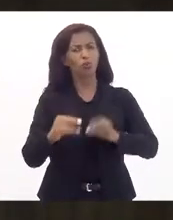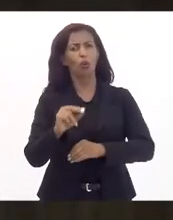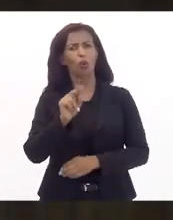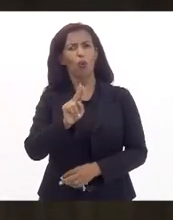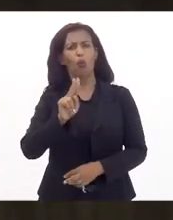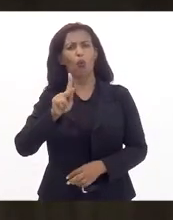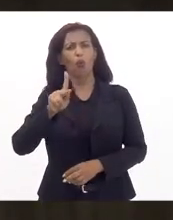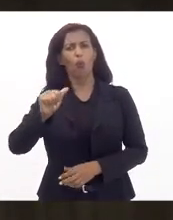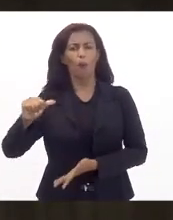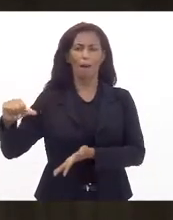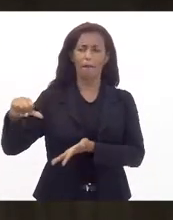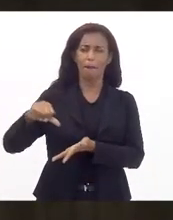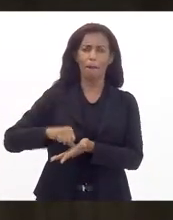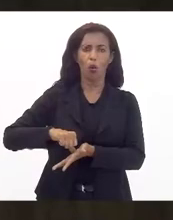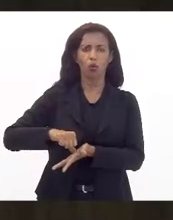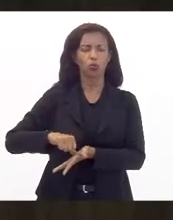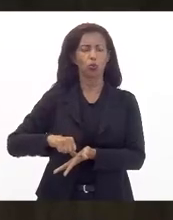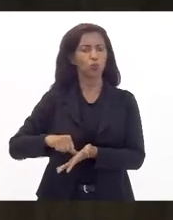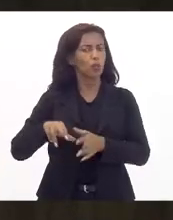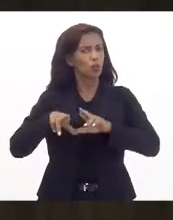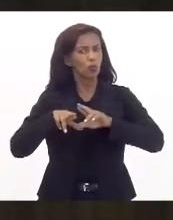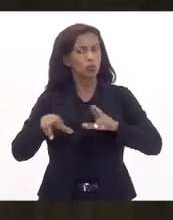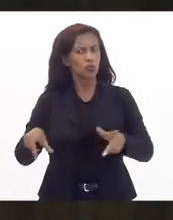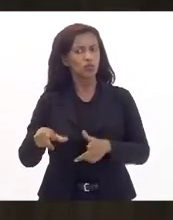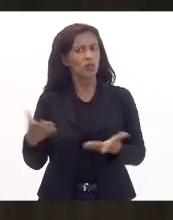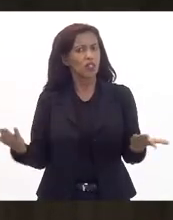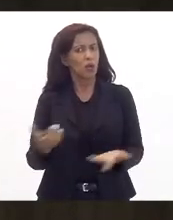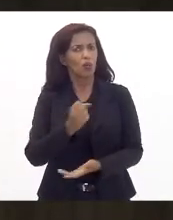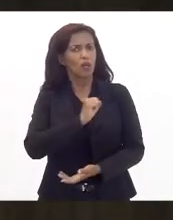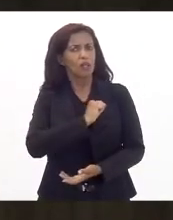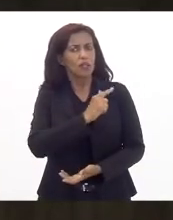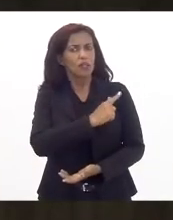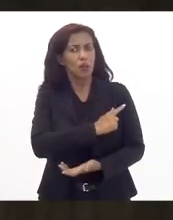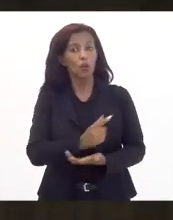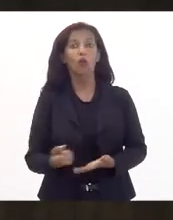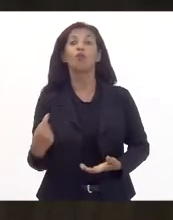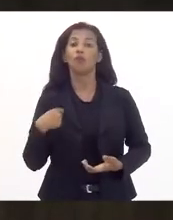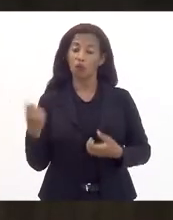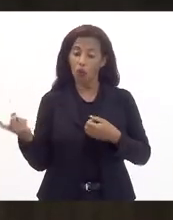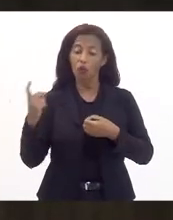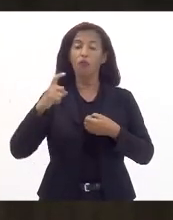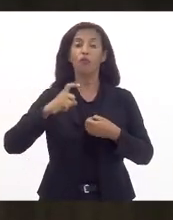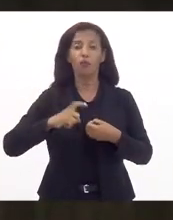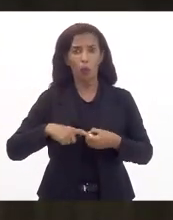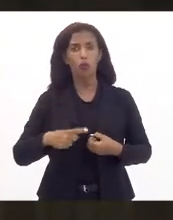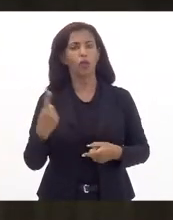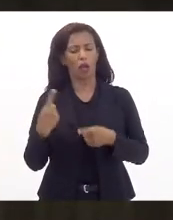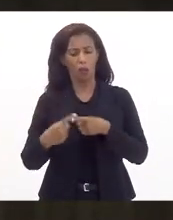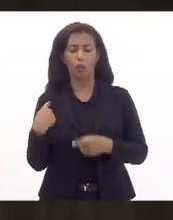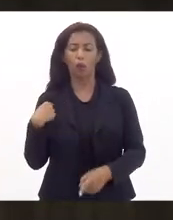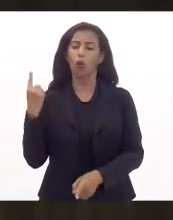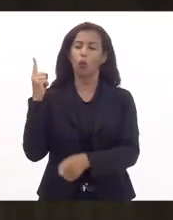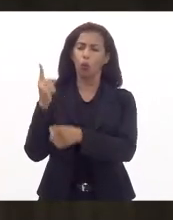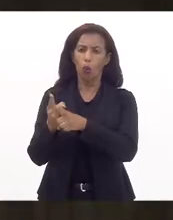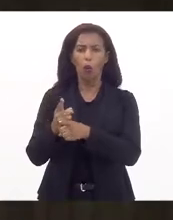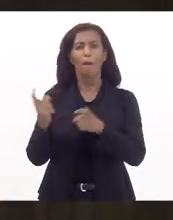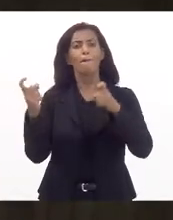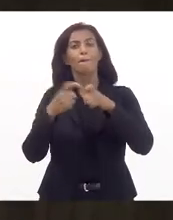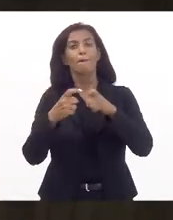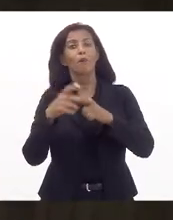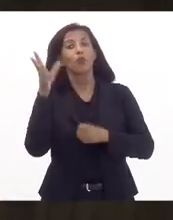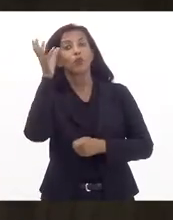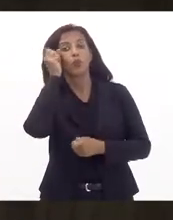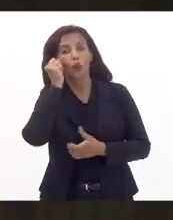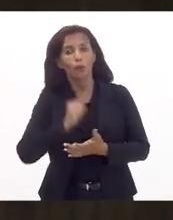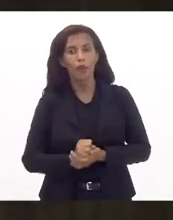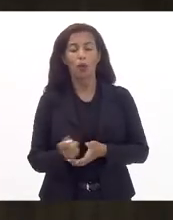Estado do Rio de Janeiro e não foi diferente agora essa semana na Rua Conde São Gonçalo vou voltar na UPA porque encontrei diversos médicos